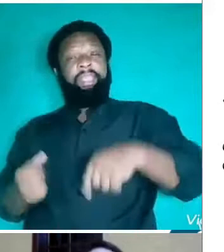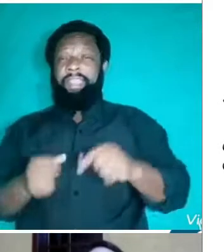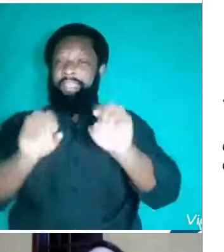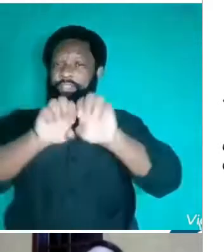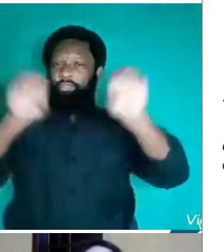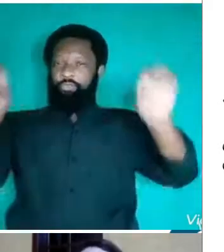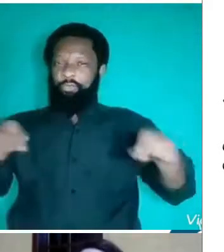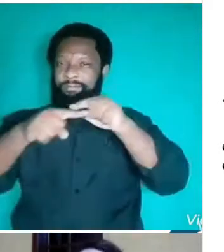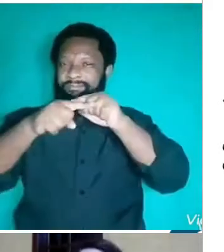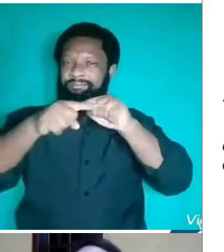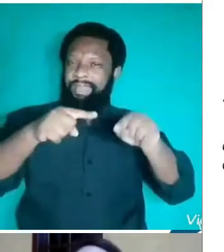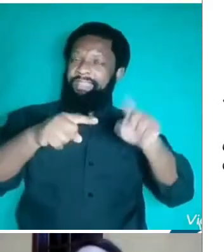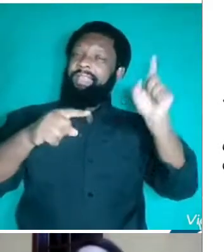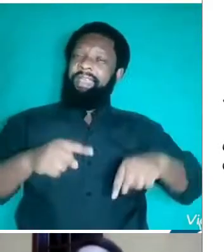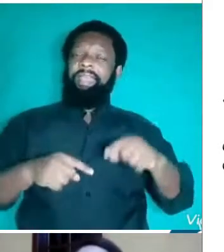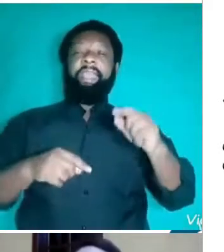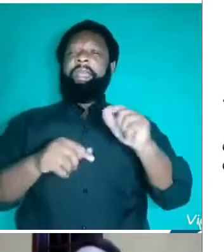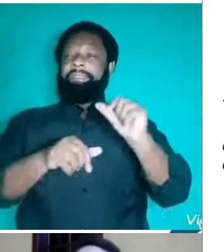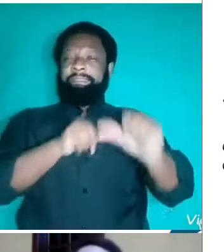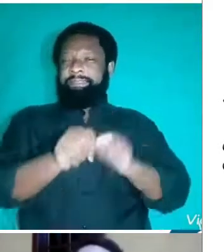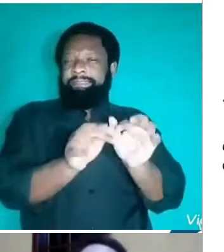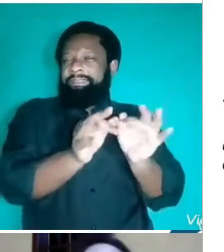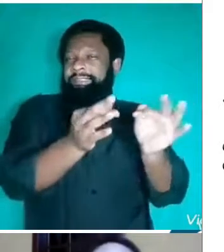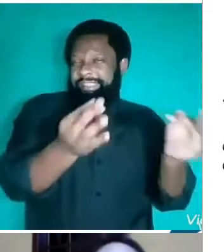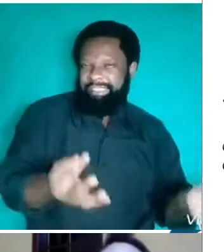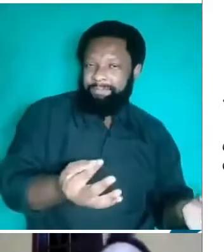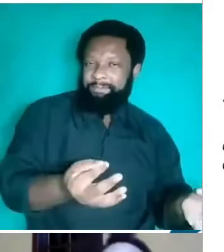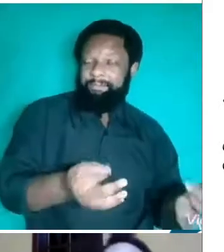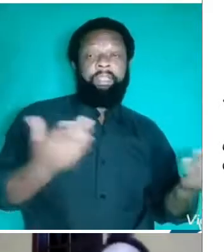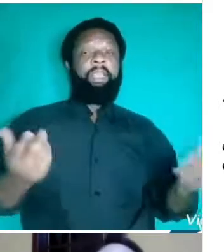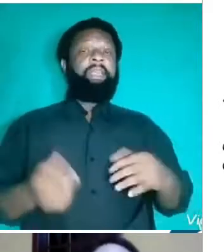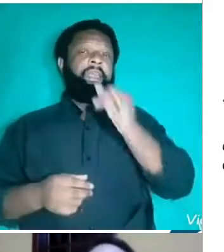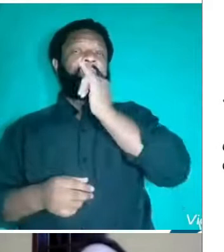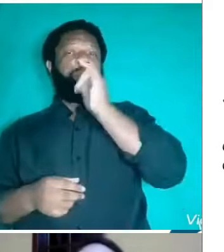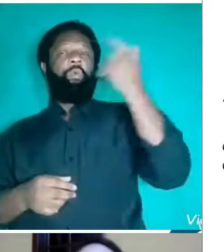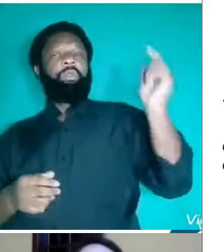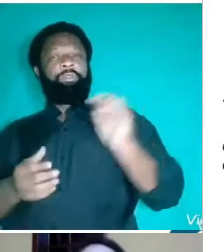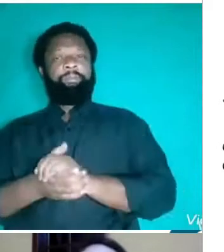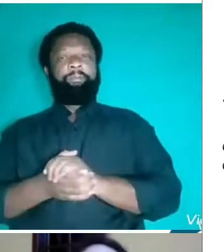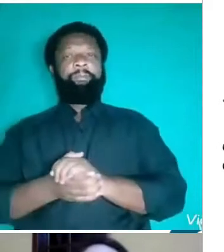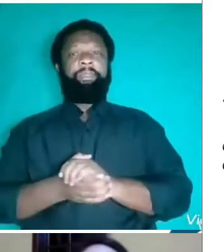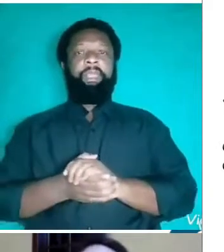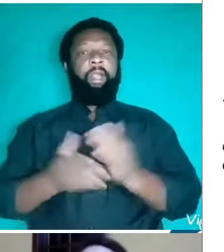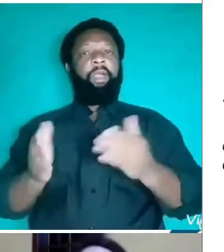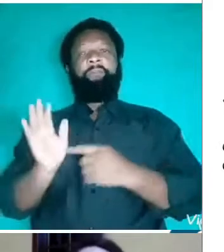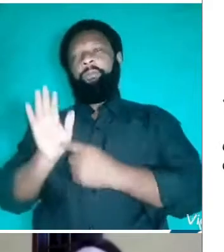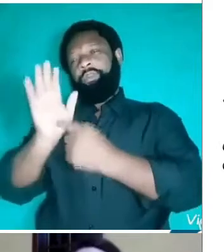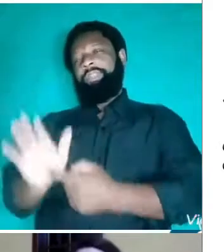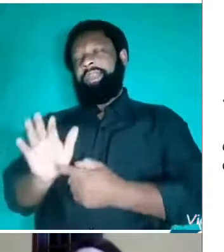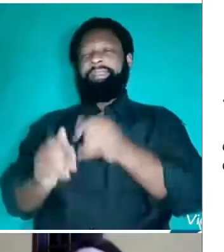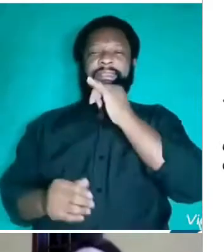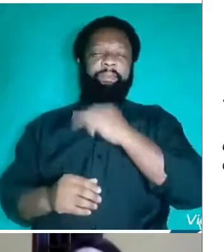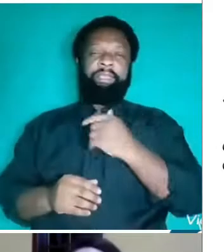de traços, né, é uma forma bem simplificada. Então, outro exemplo aí, vou mostrar aqui